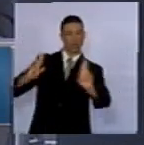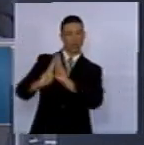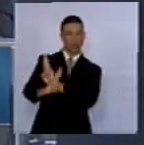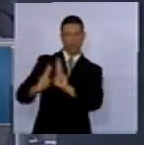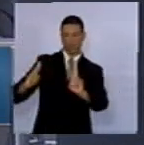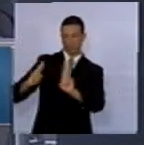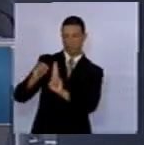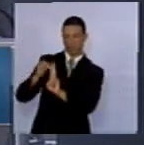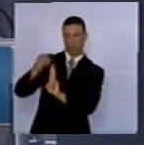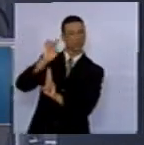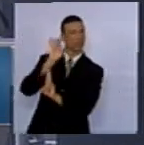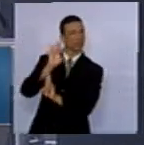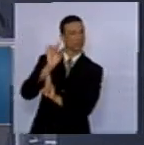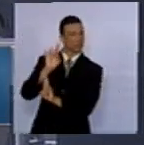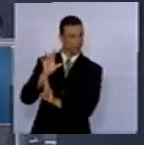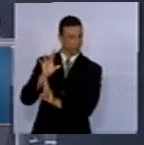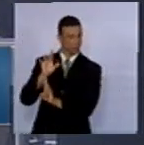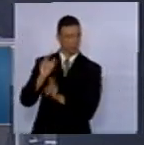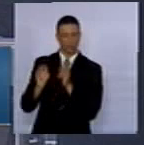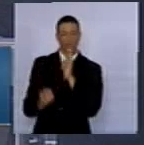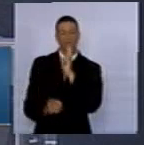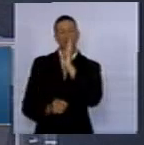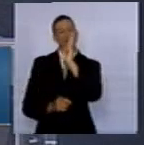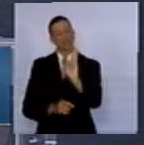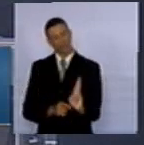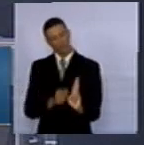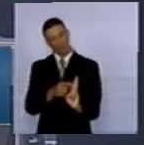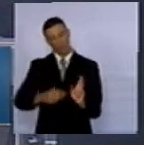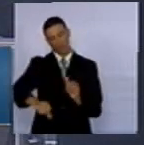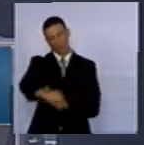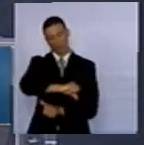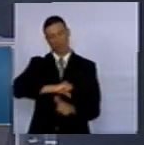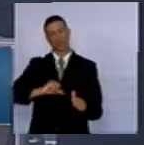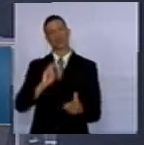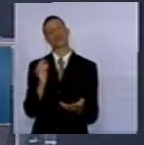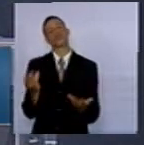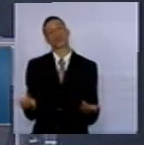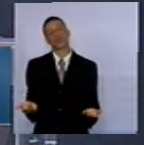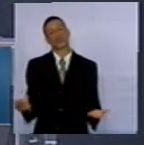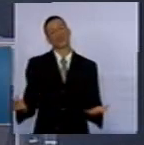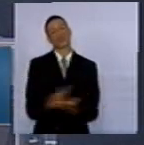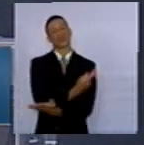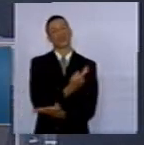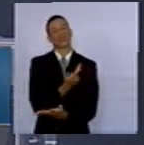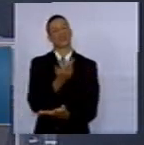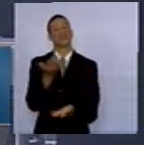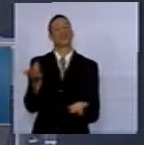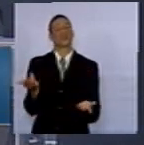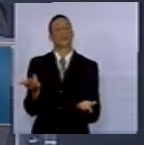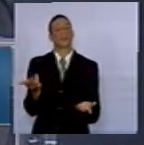e o resultado dessas mudanças vão começar a aparecer